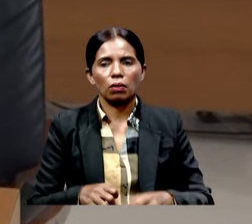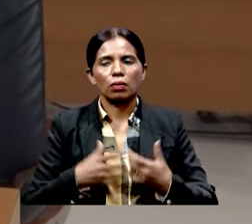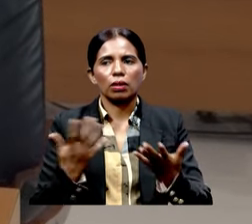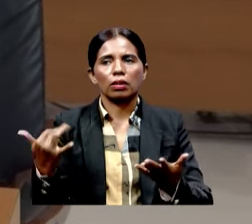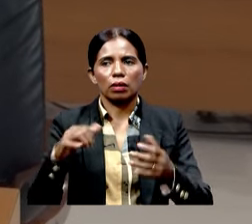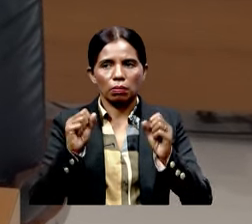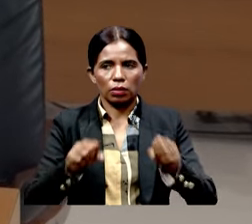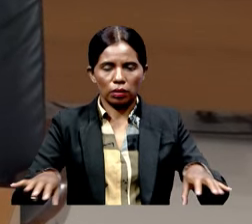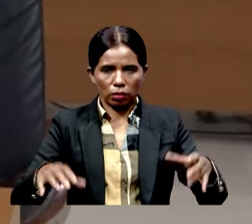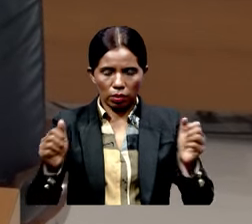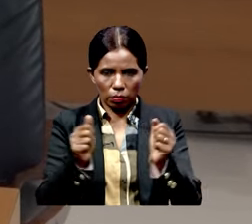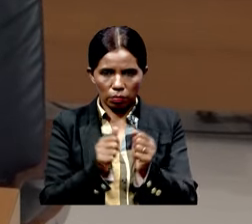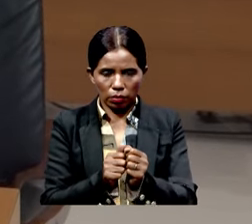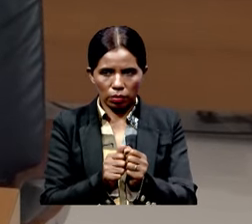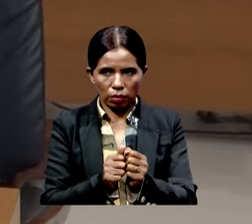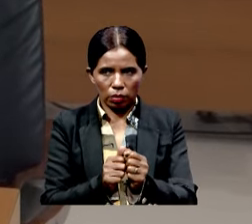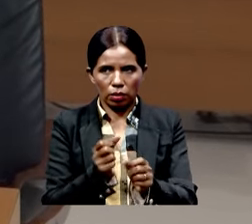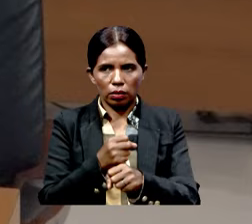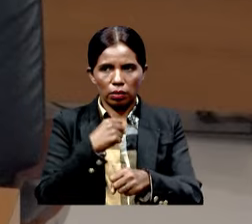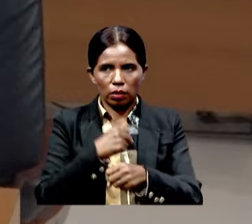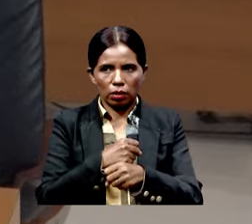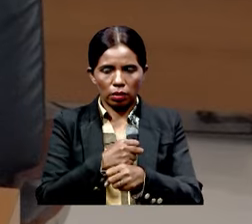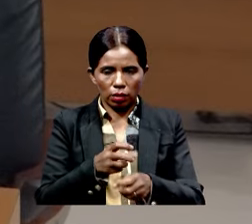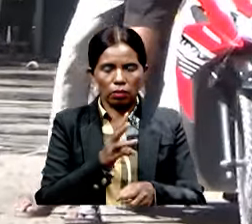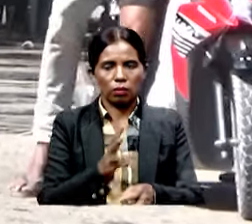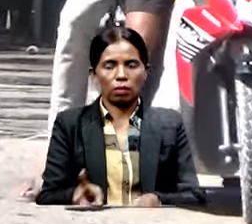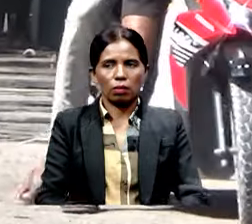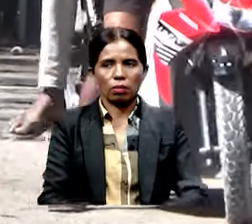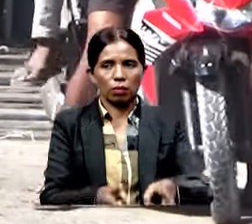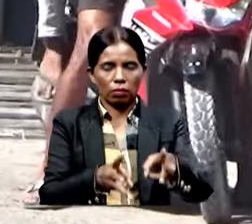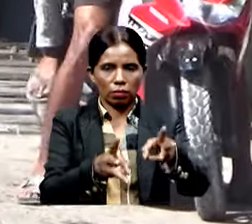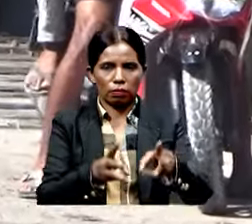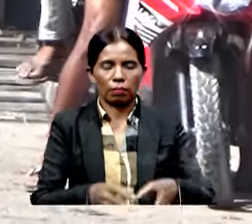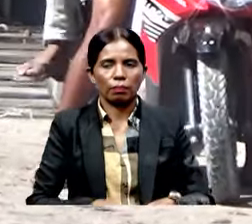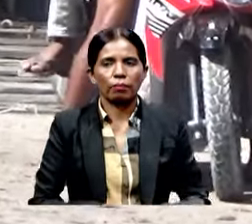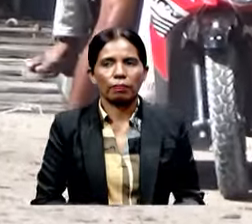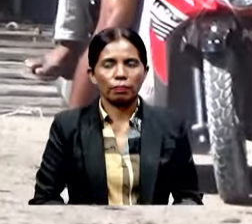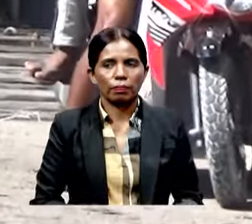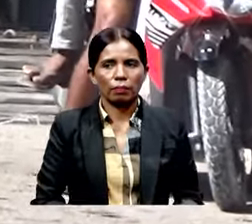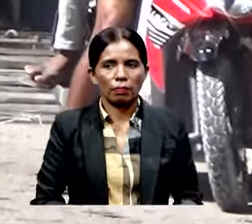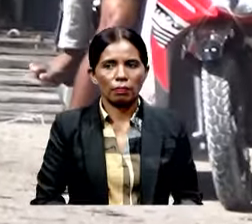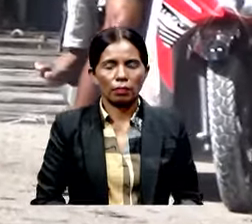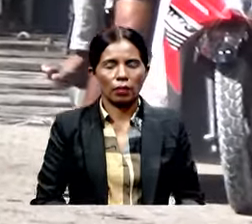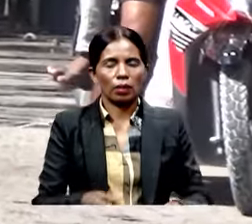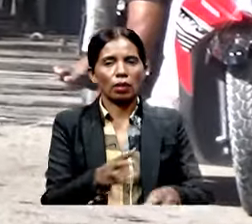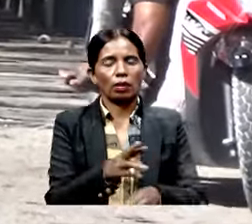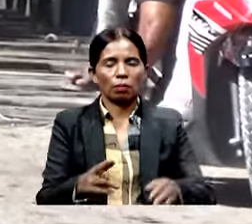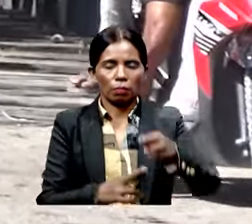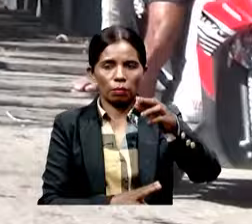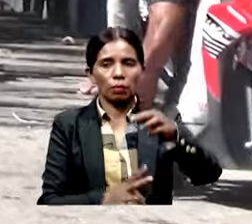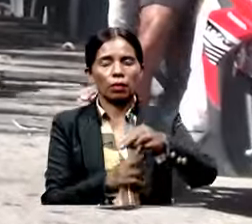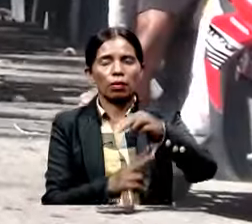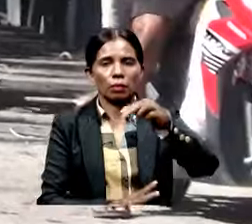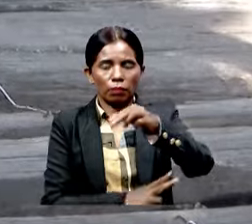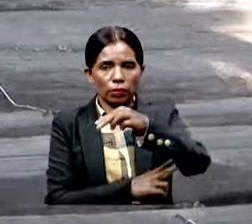pide colaborar mucho por y halos tía mota ne par vere. O intimos pontes ne veía san fuk ni